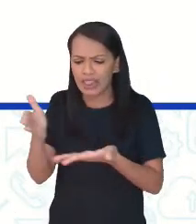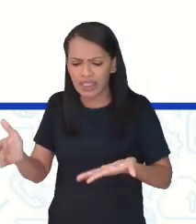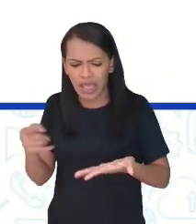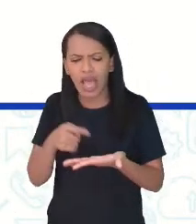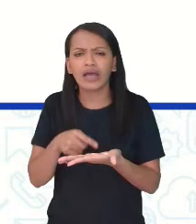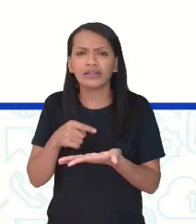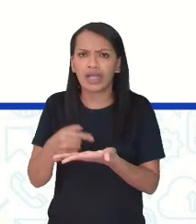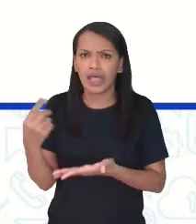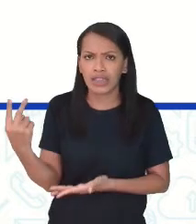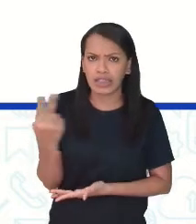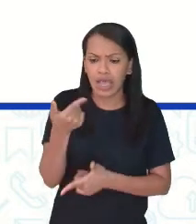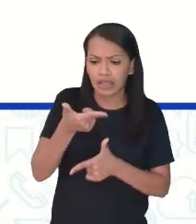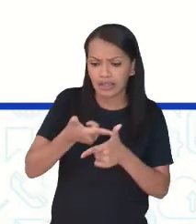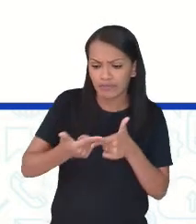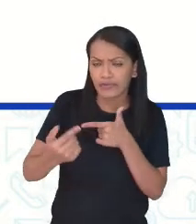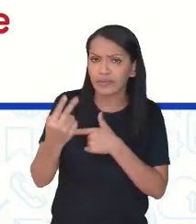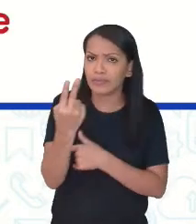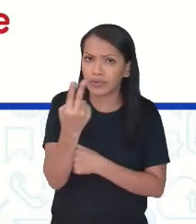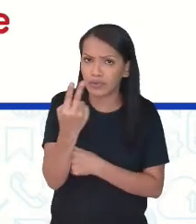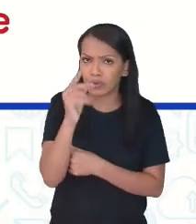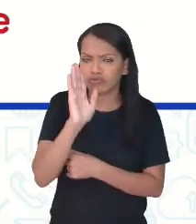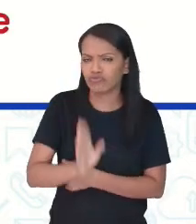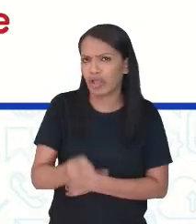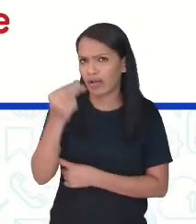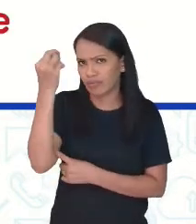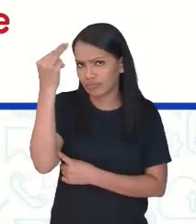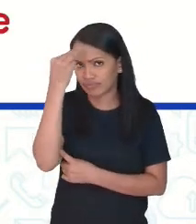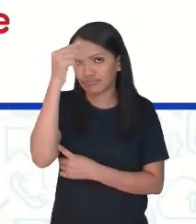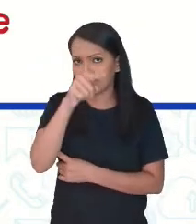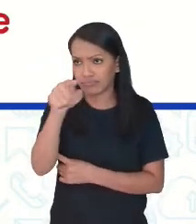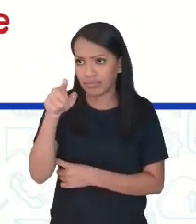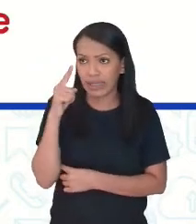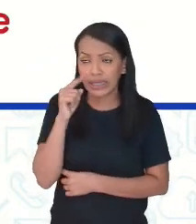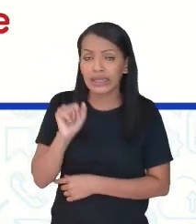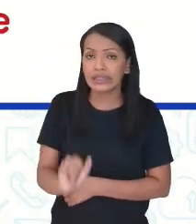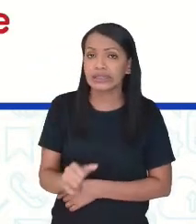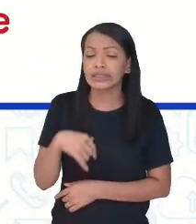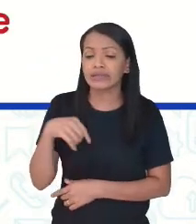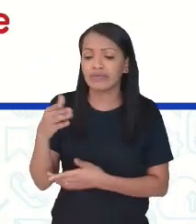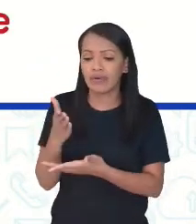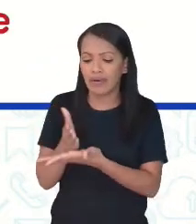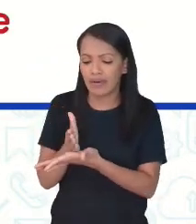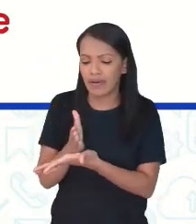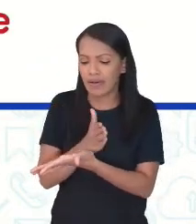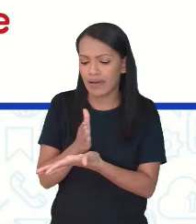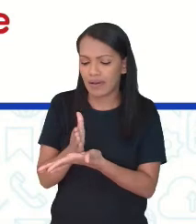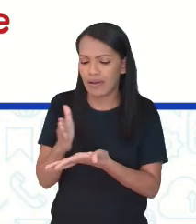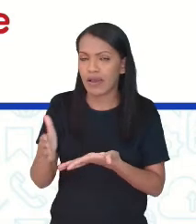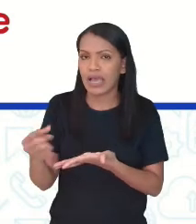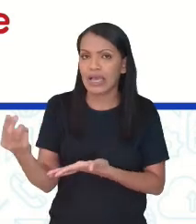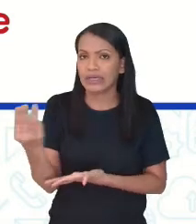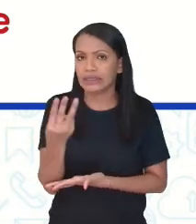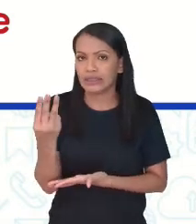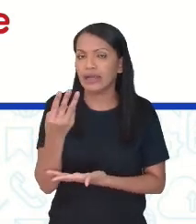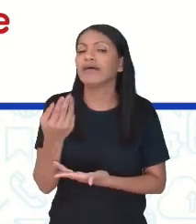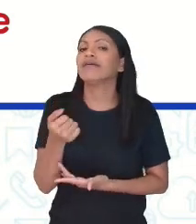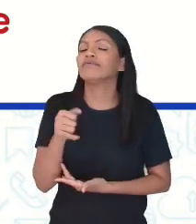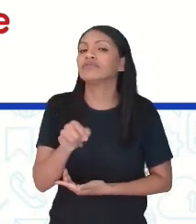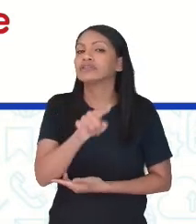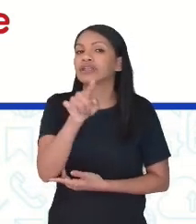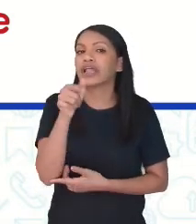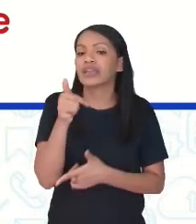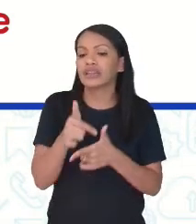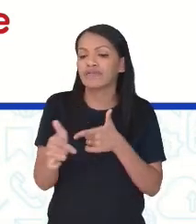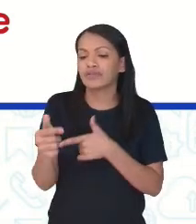né? Está na mente aí de vocês. Se for a terça parte, você divide por 3, beleza?